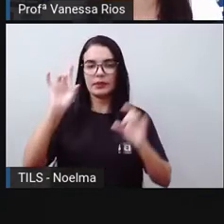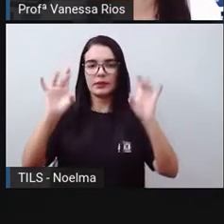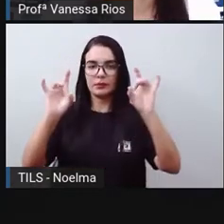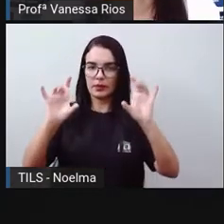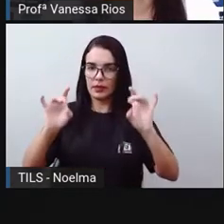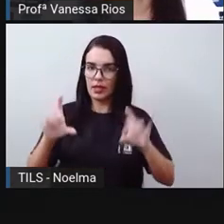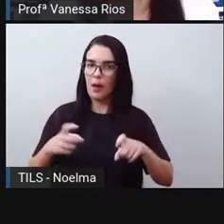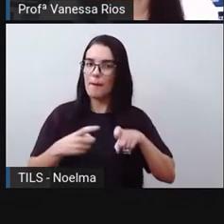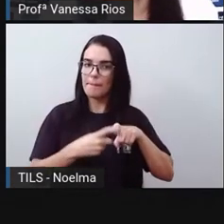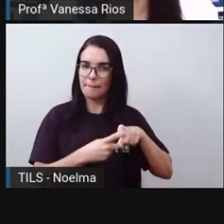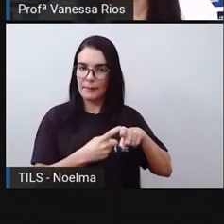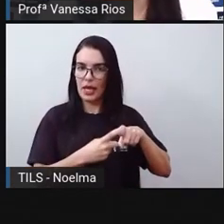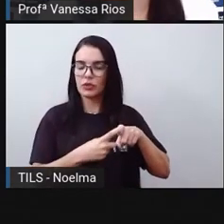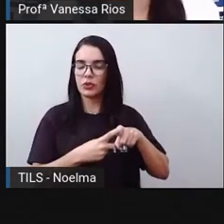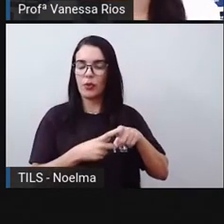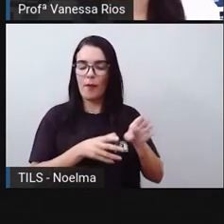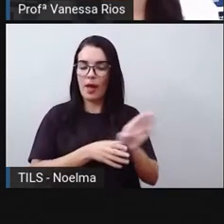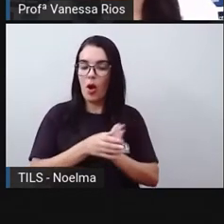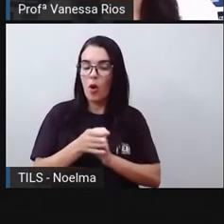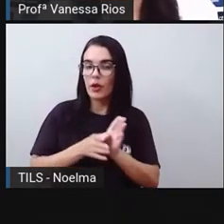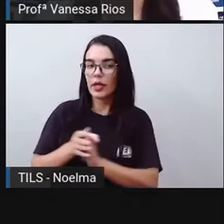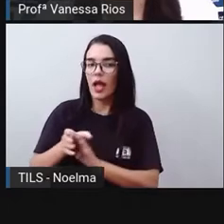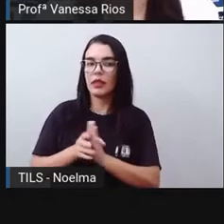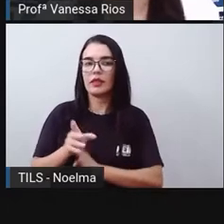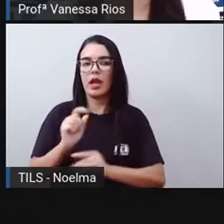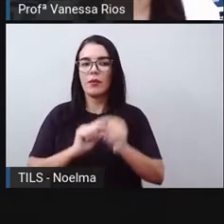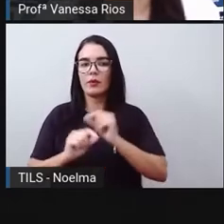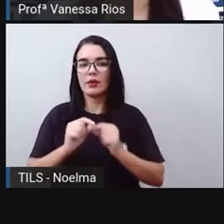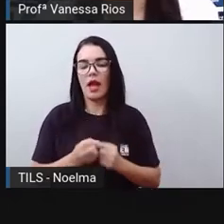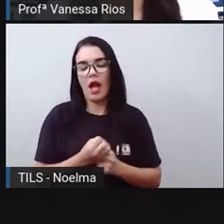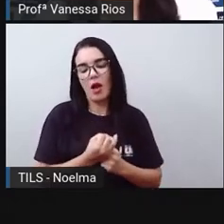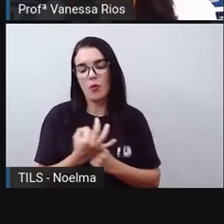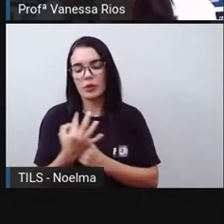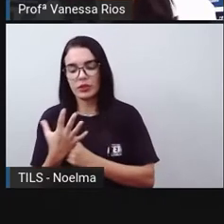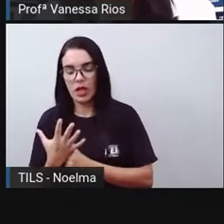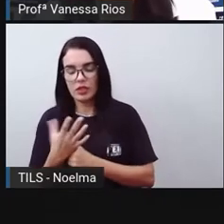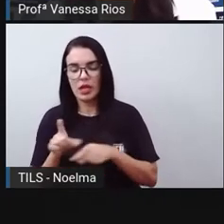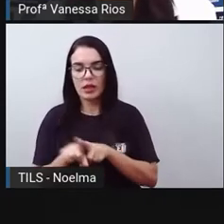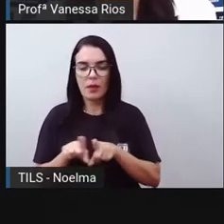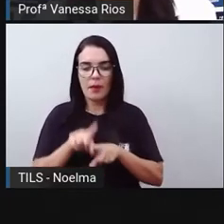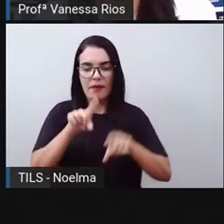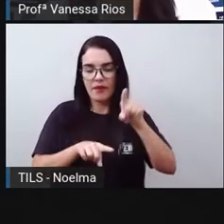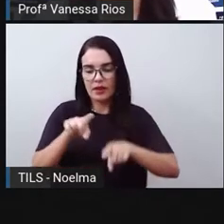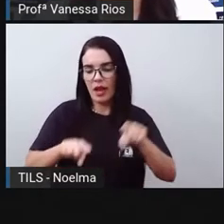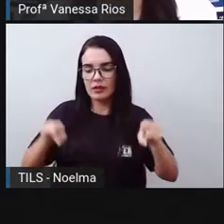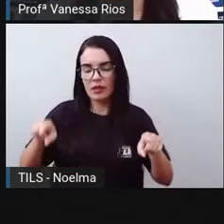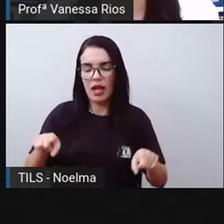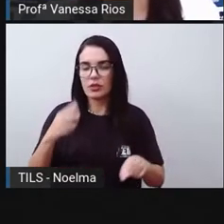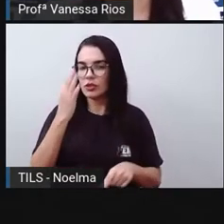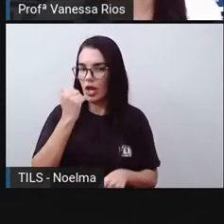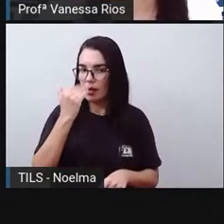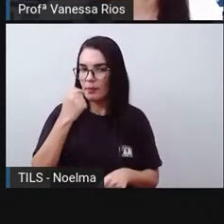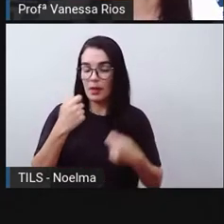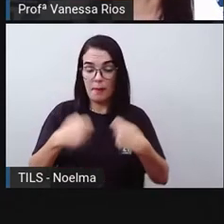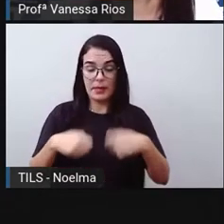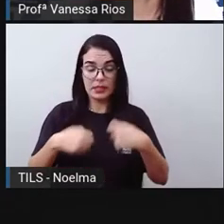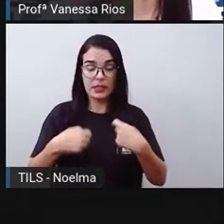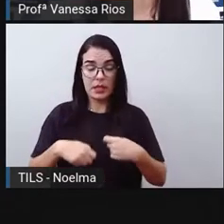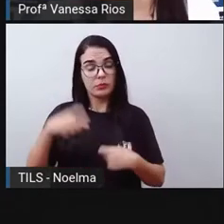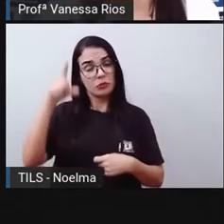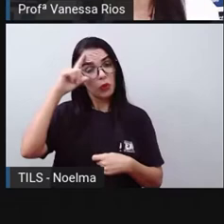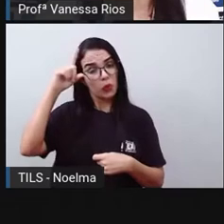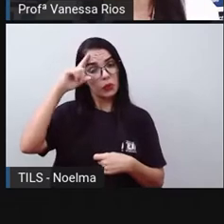para nos orientar em relação à quantidade e à variedade de alimentos que devemos